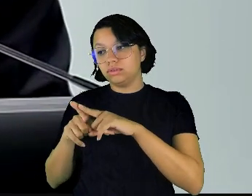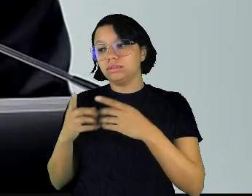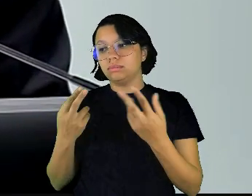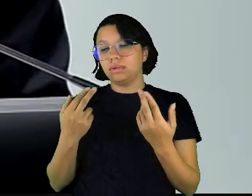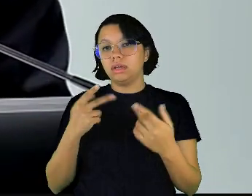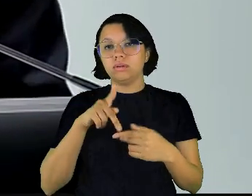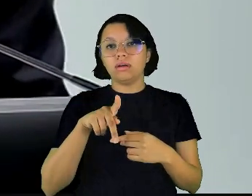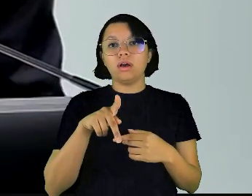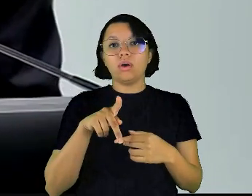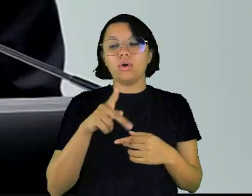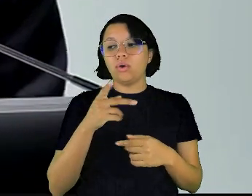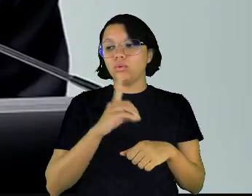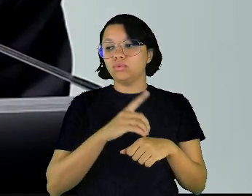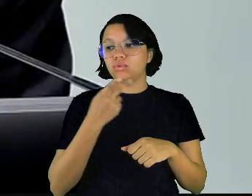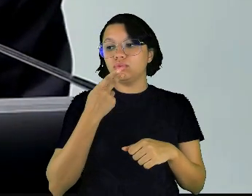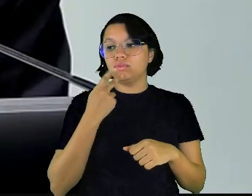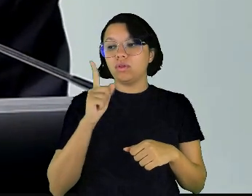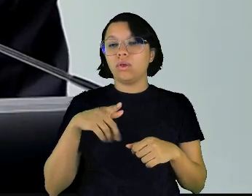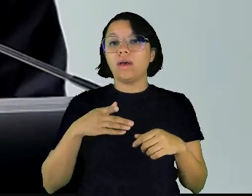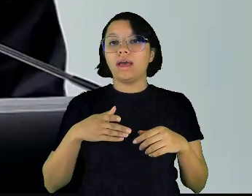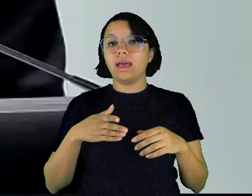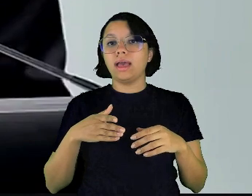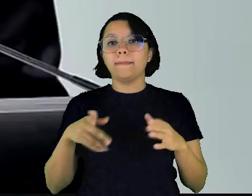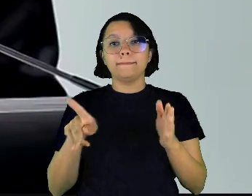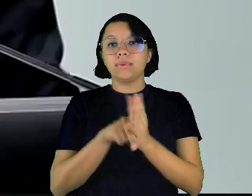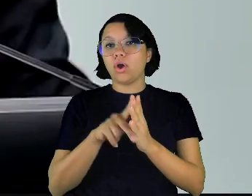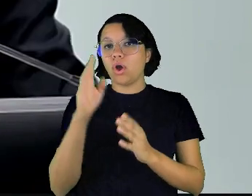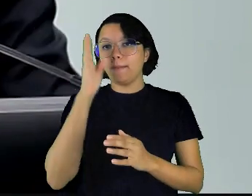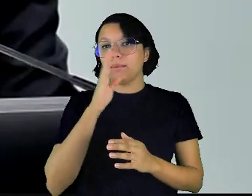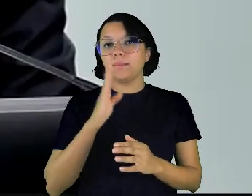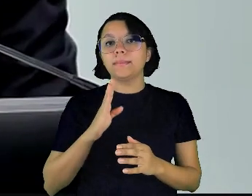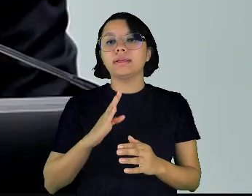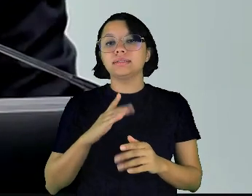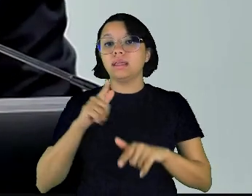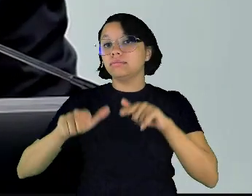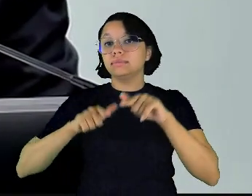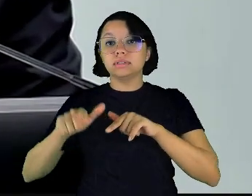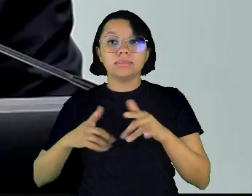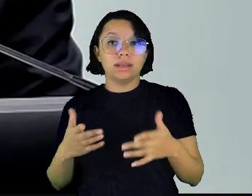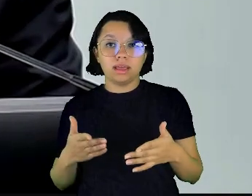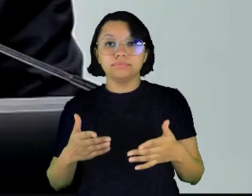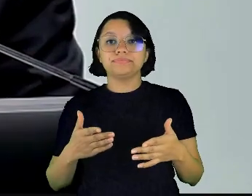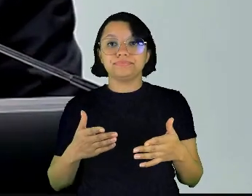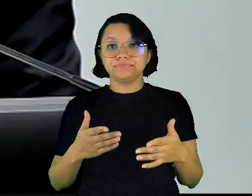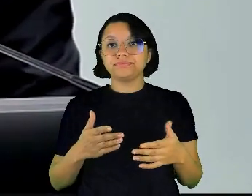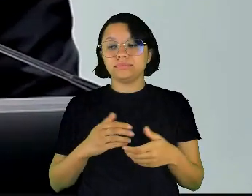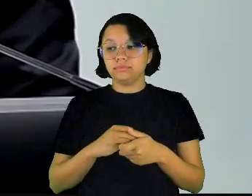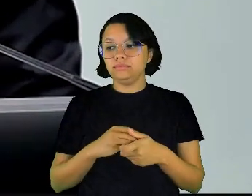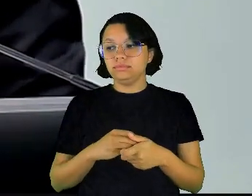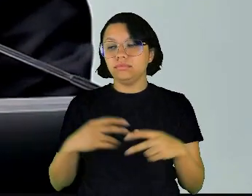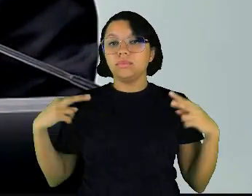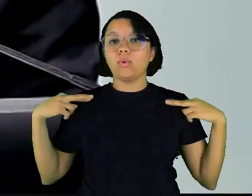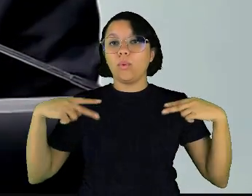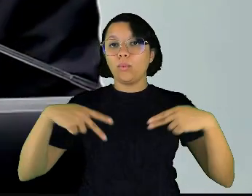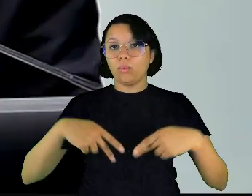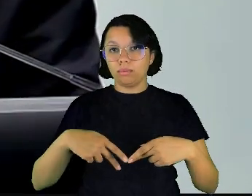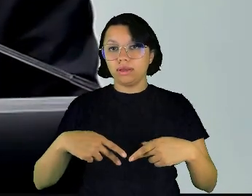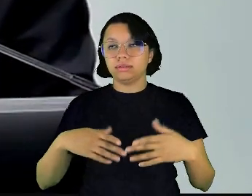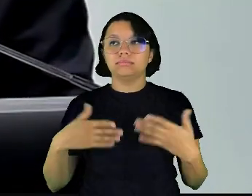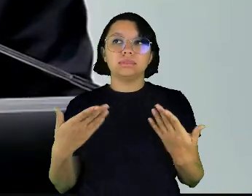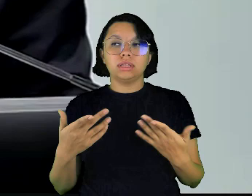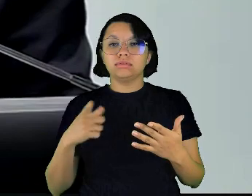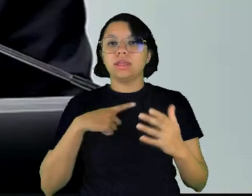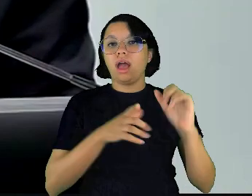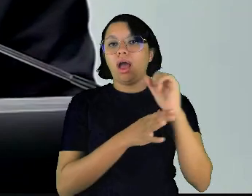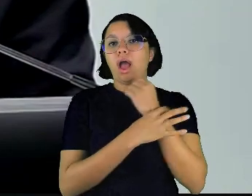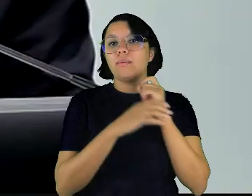falou, né, é da natureza do brasileiro, né, trabalhar, né? Natureza humana. Então, a gente tem uma proteção